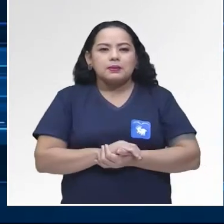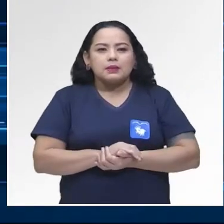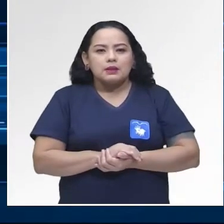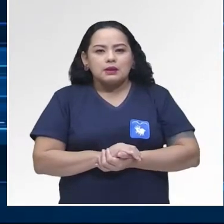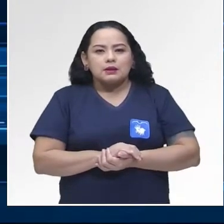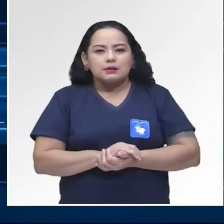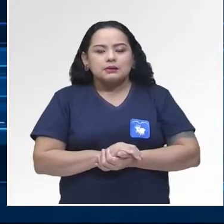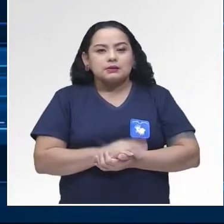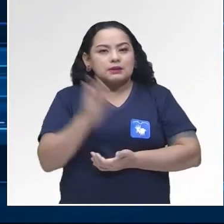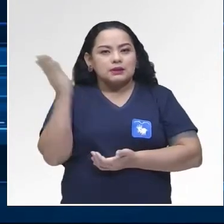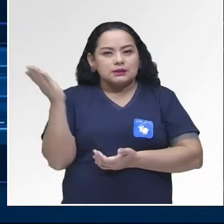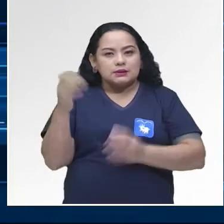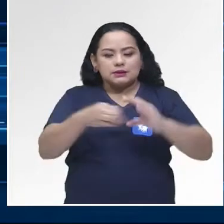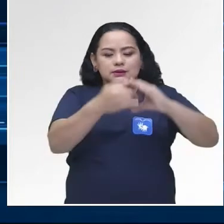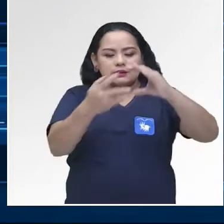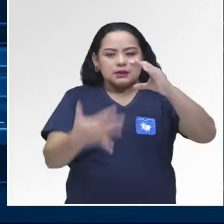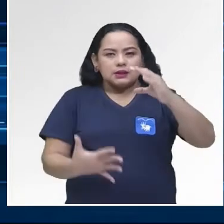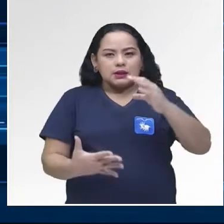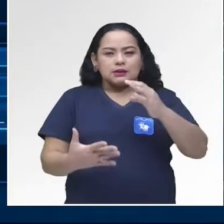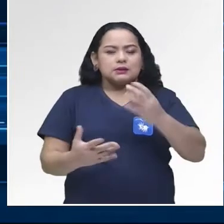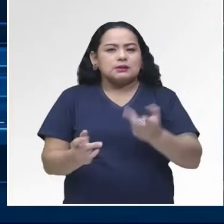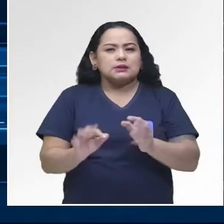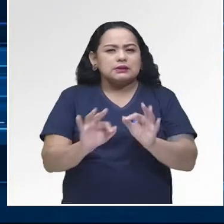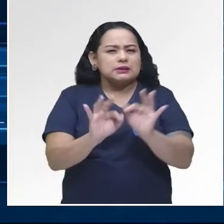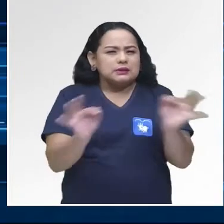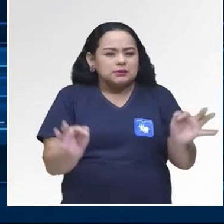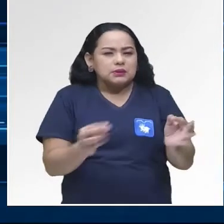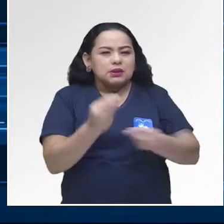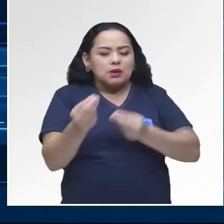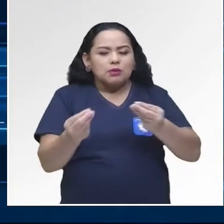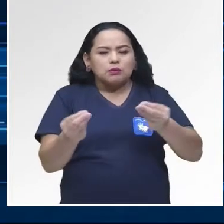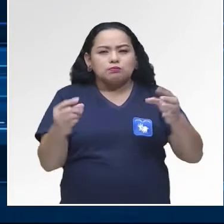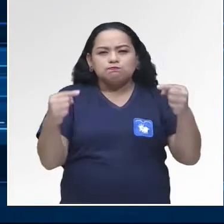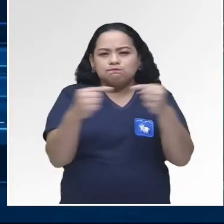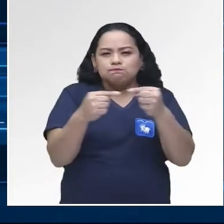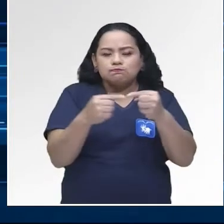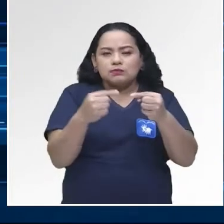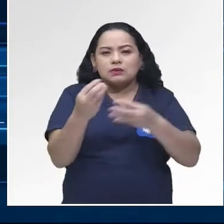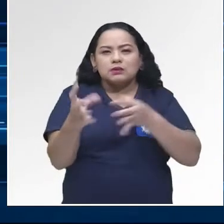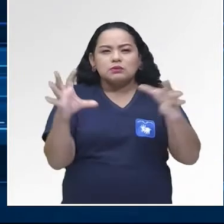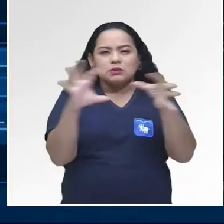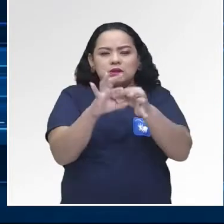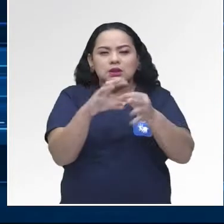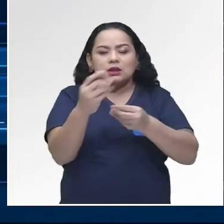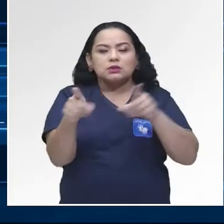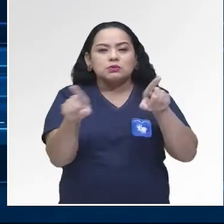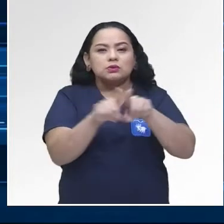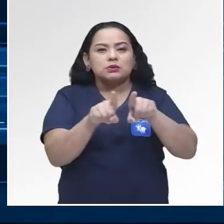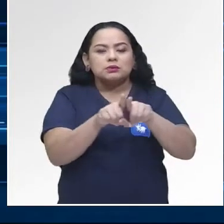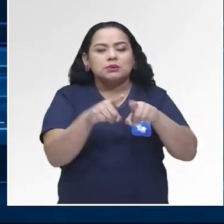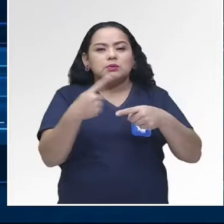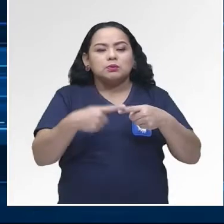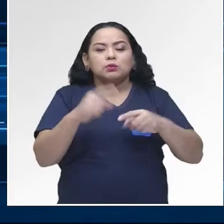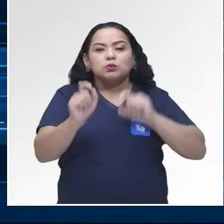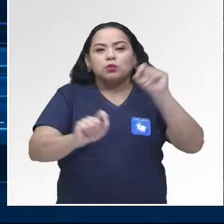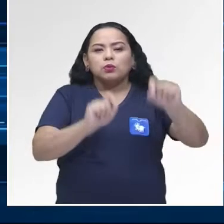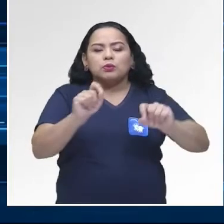Esse caráter superficial, ele está relacionado com o fato de quê?